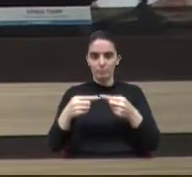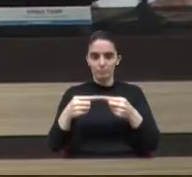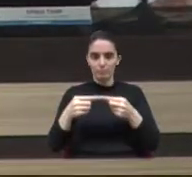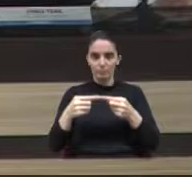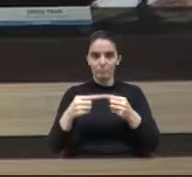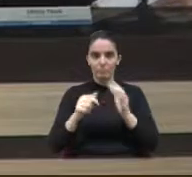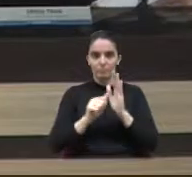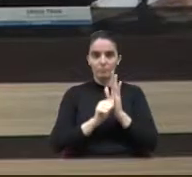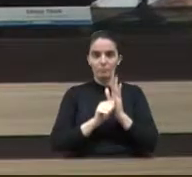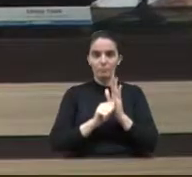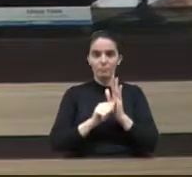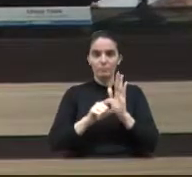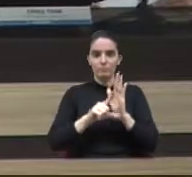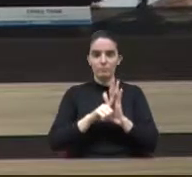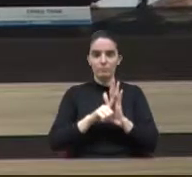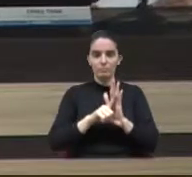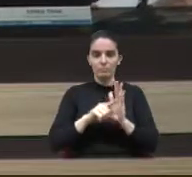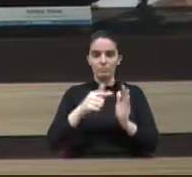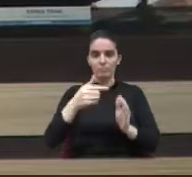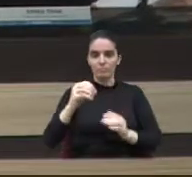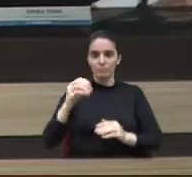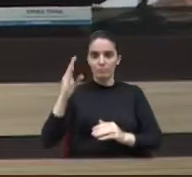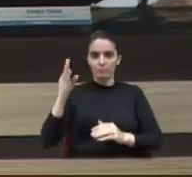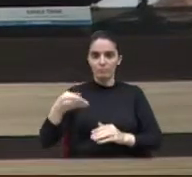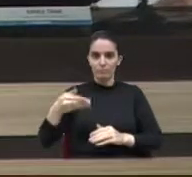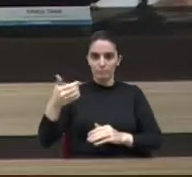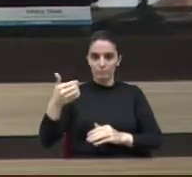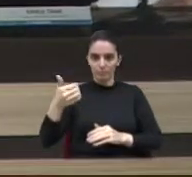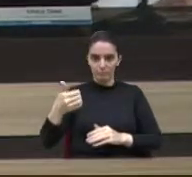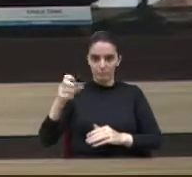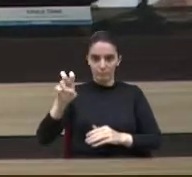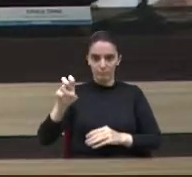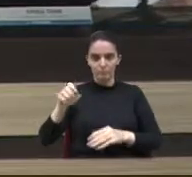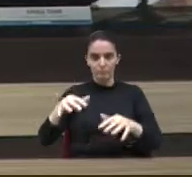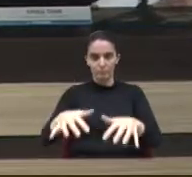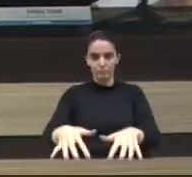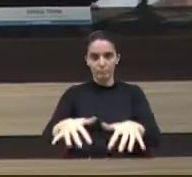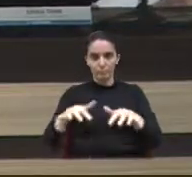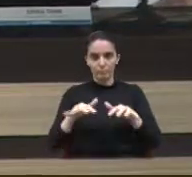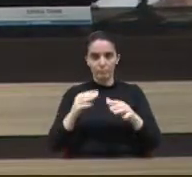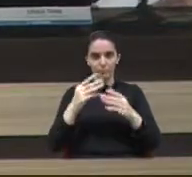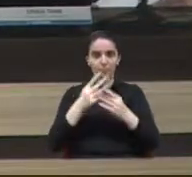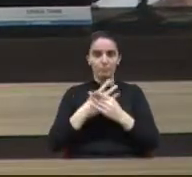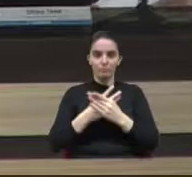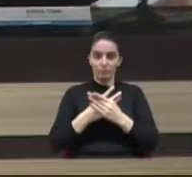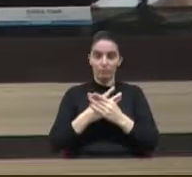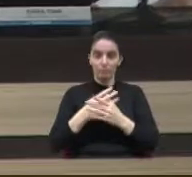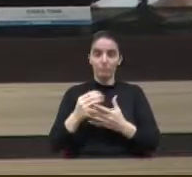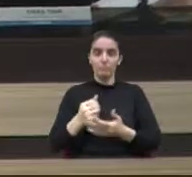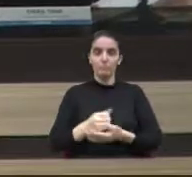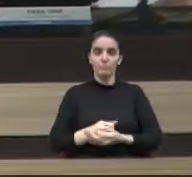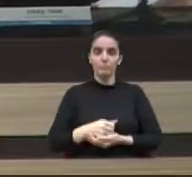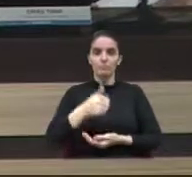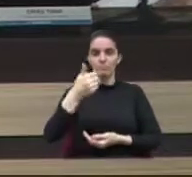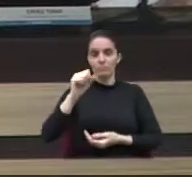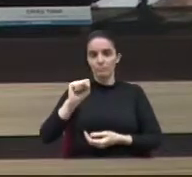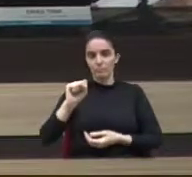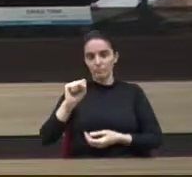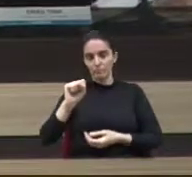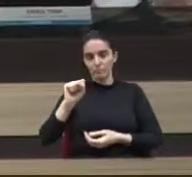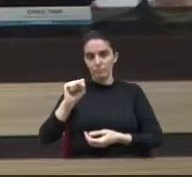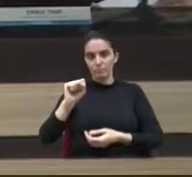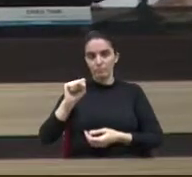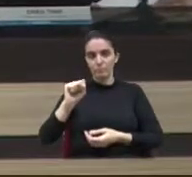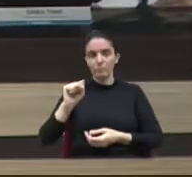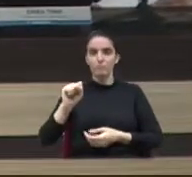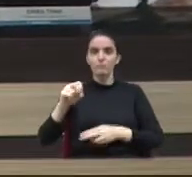número 20/2015 e da outras providências. Plenário, vereador Vitório Bortolã, aos 18 de junho de